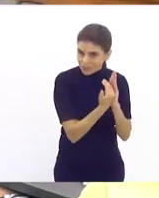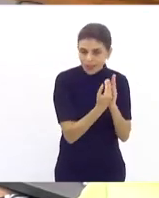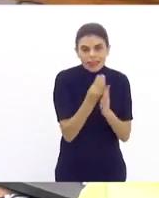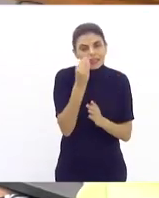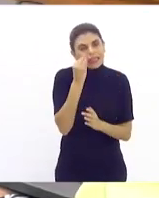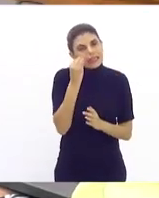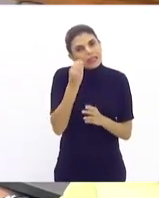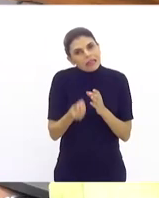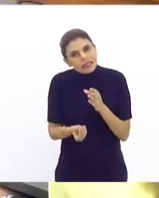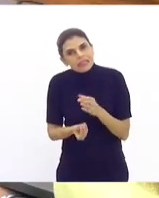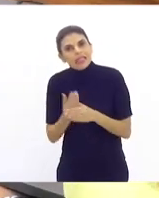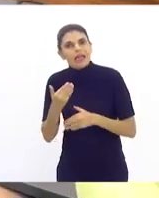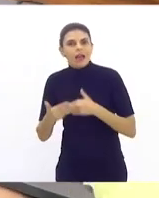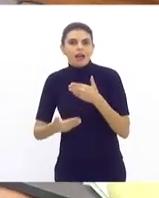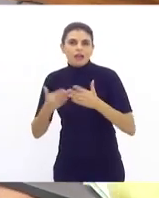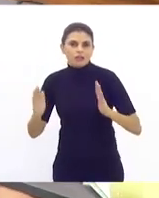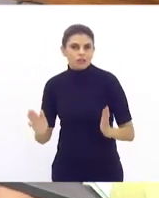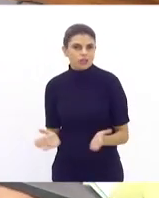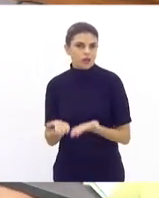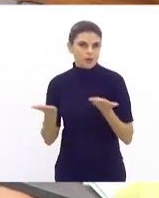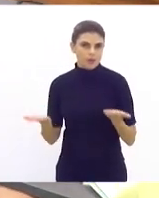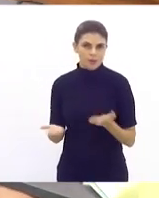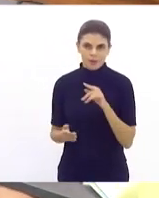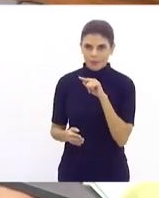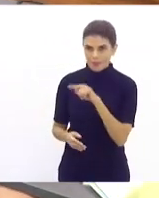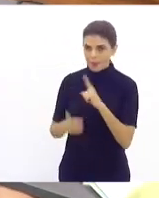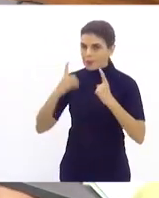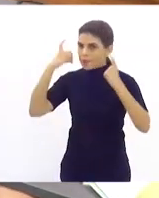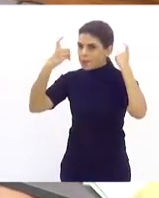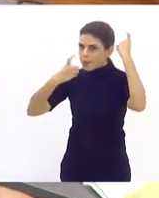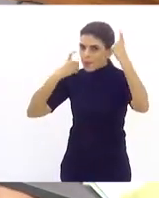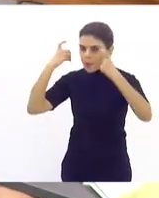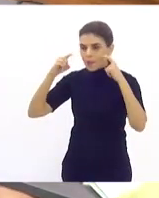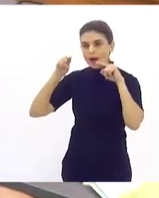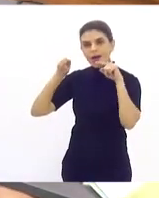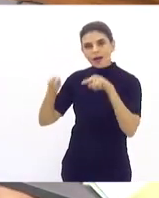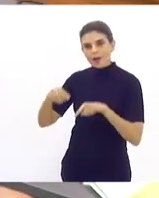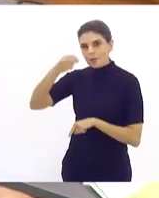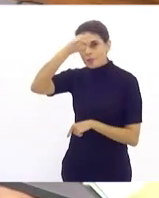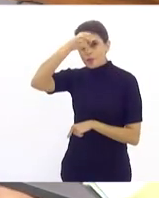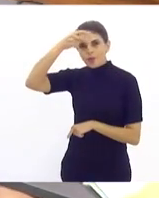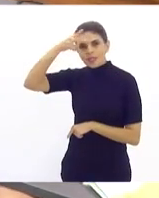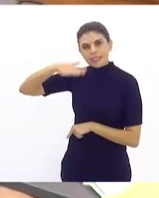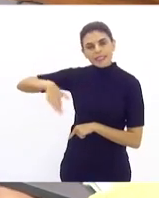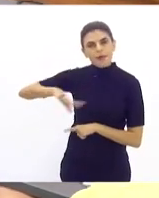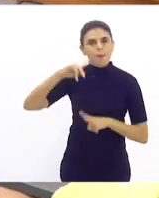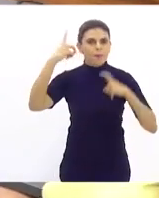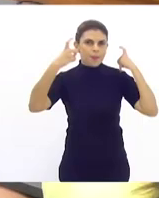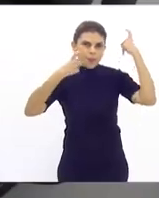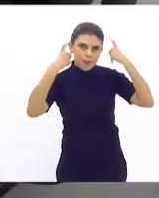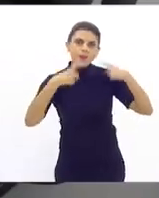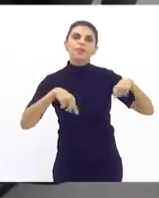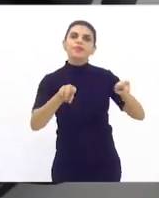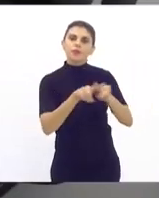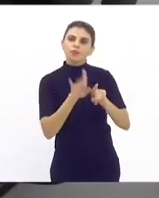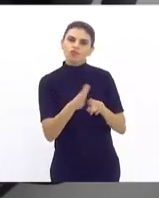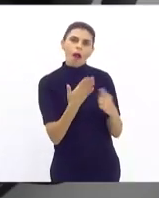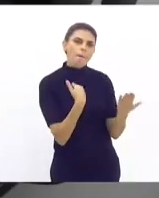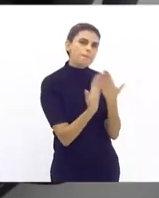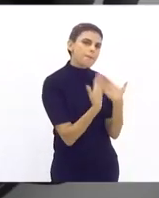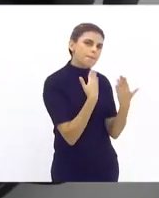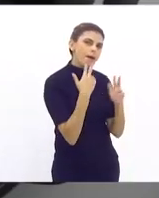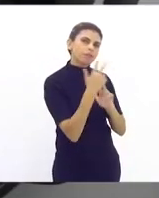tentar criar um estímulo. Então, preocupação do Vossa Excelência com os municípios é uma preocupação também que a gente tinha conversado, só